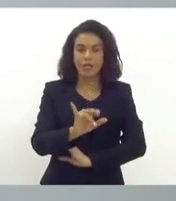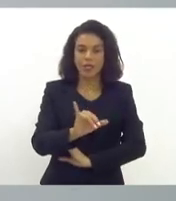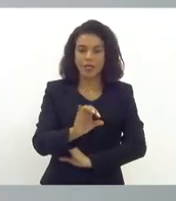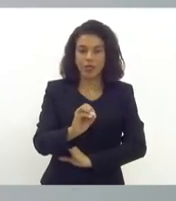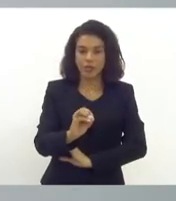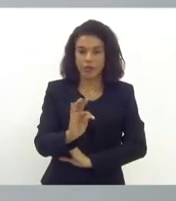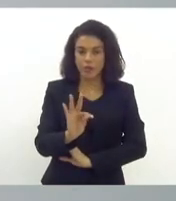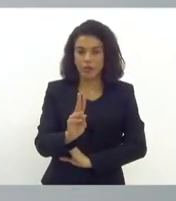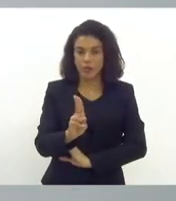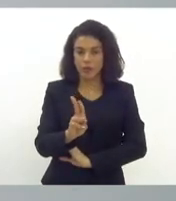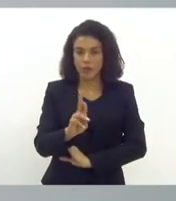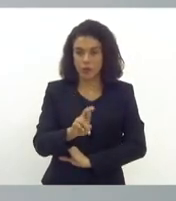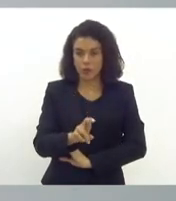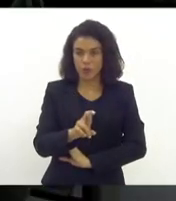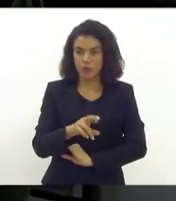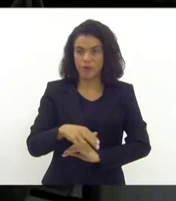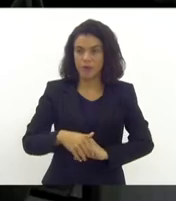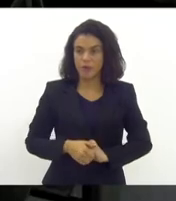Turvo